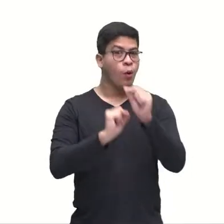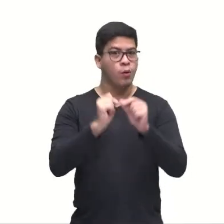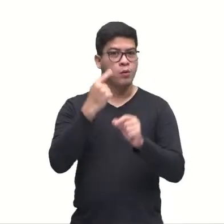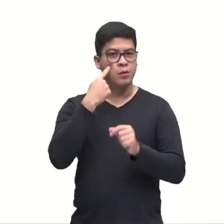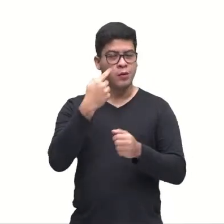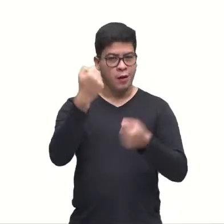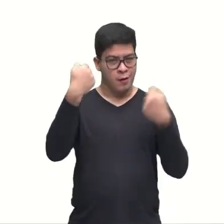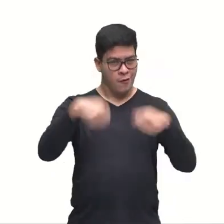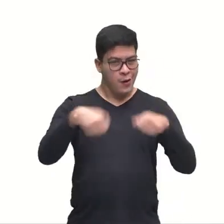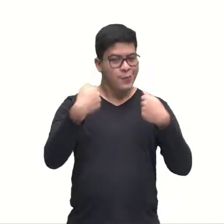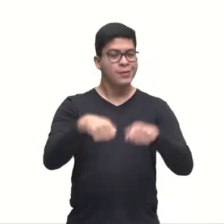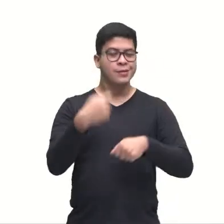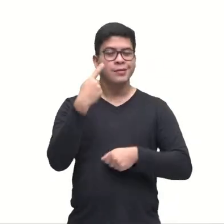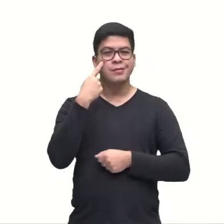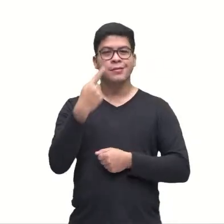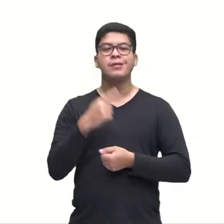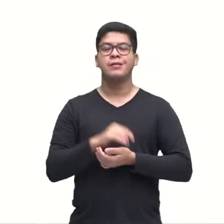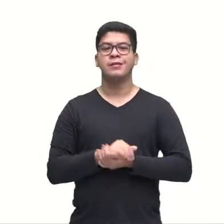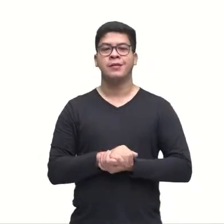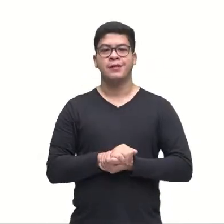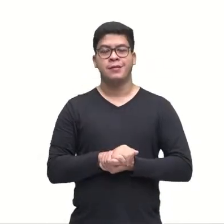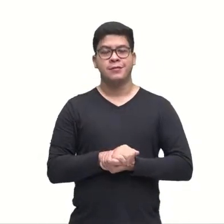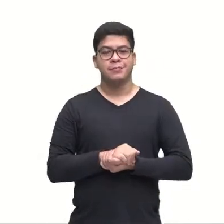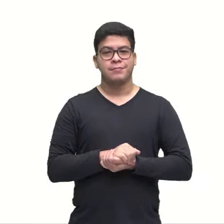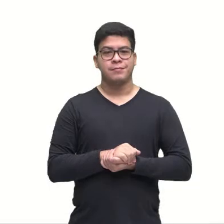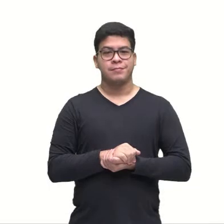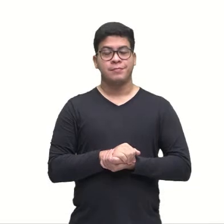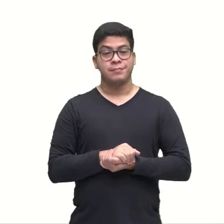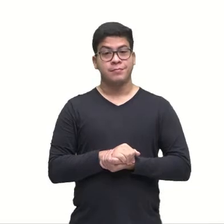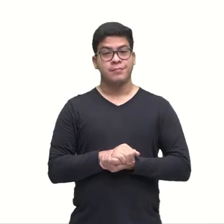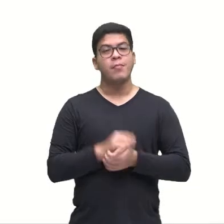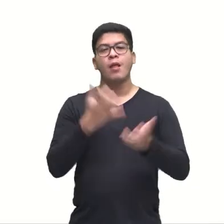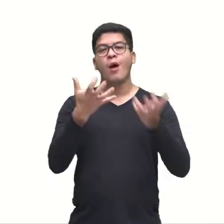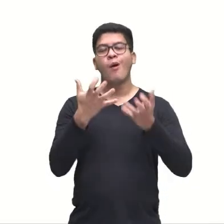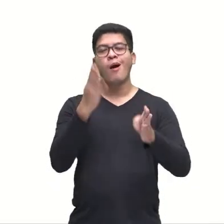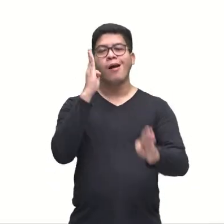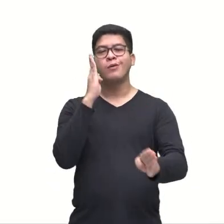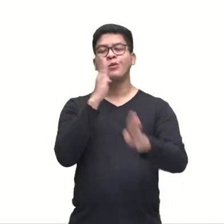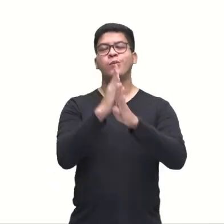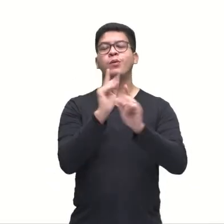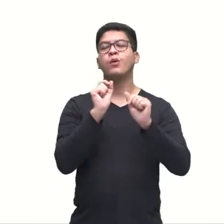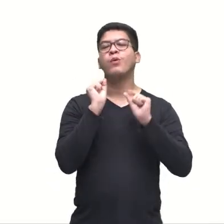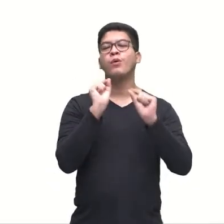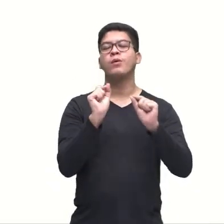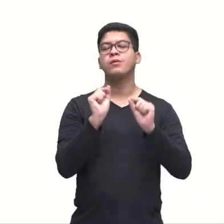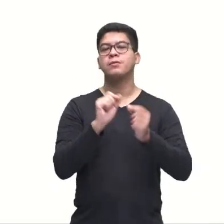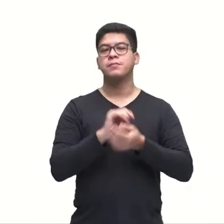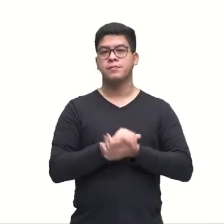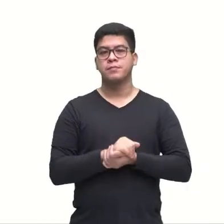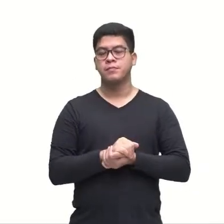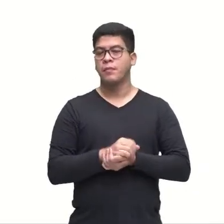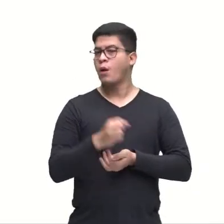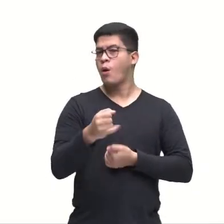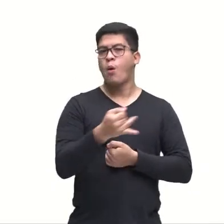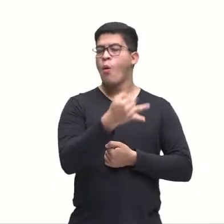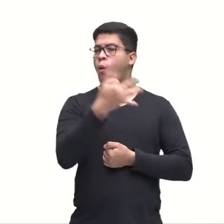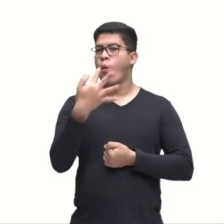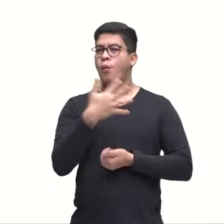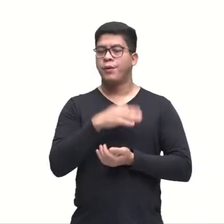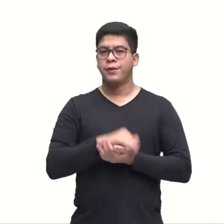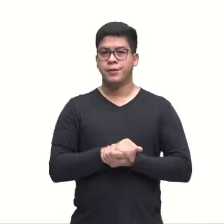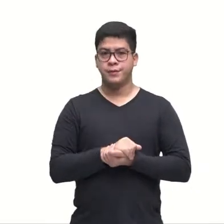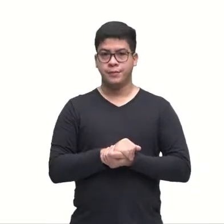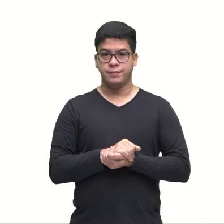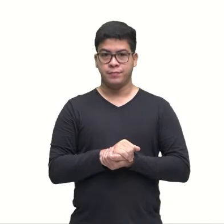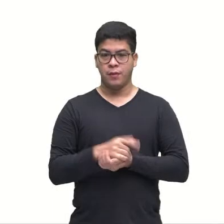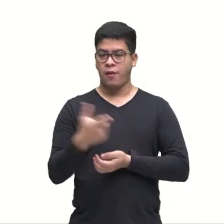precisar dessas informações. Eu quero descobrir quais são, por exemplo, os múltiplos do